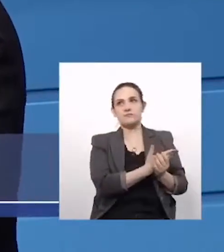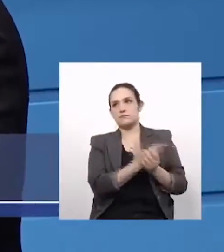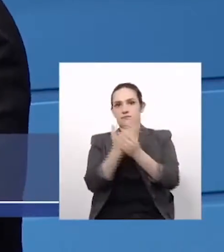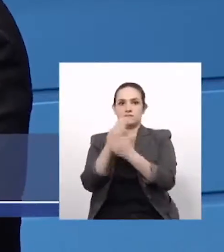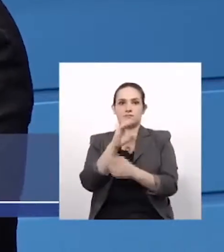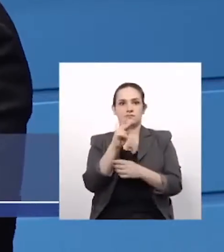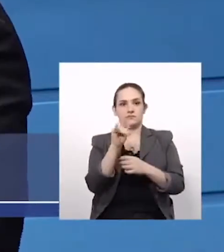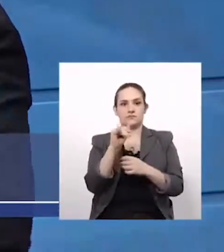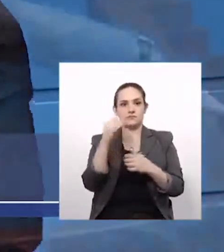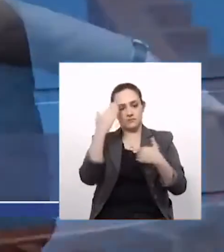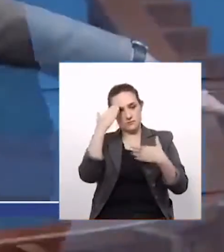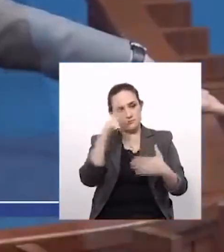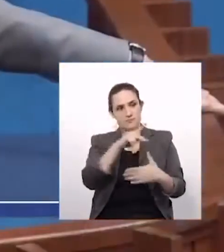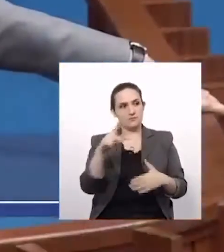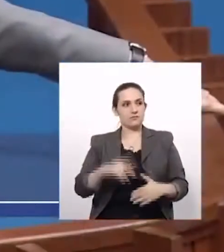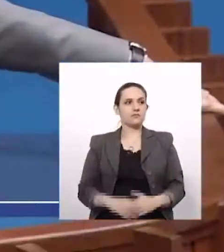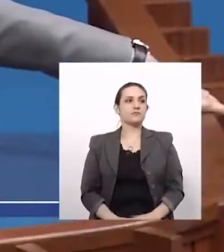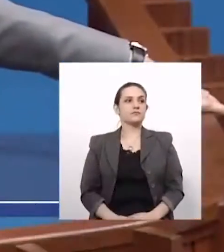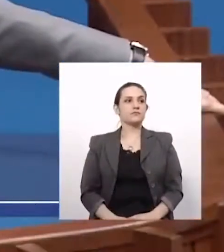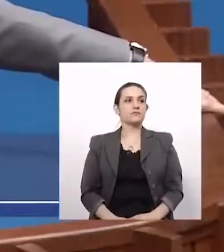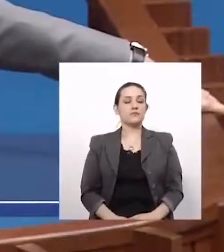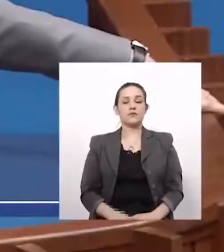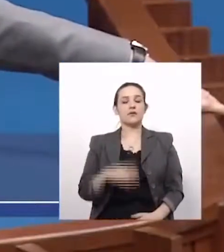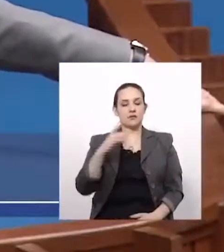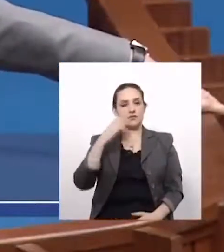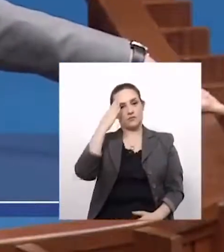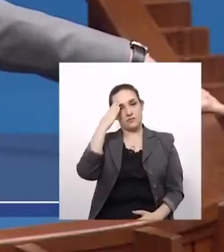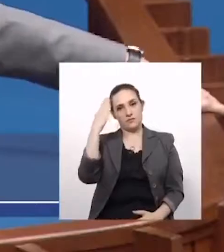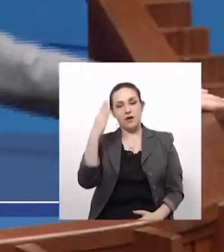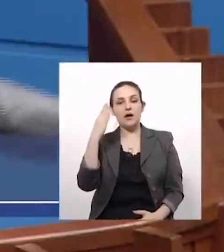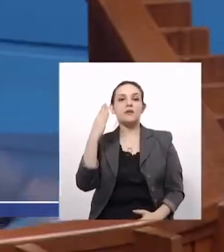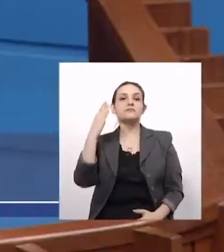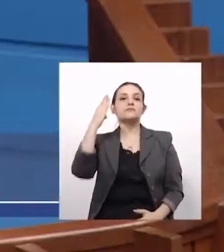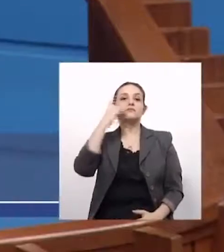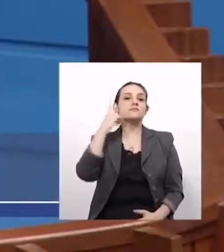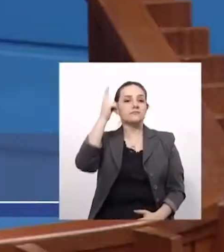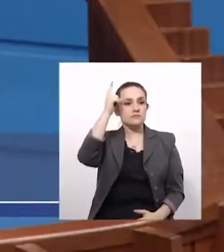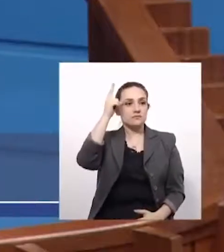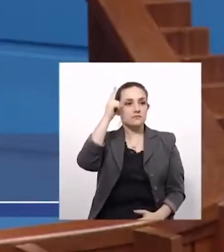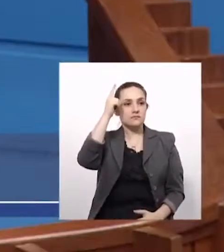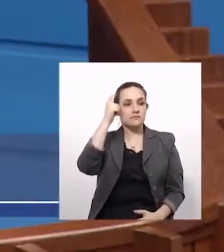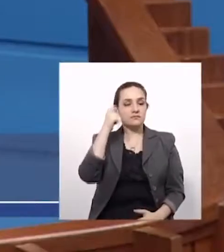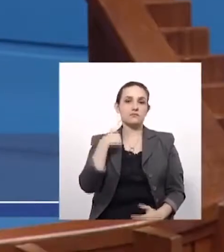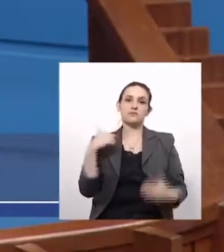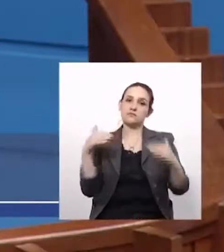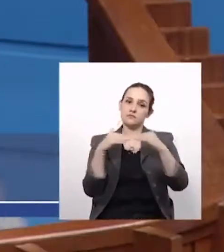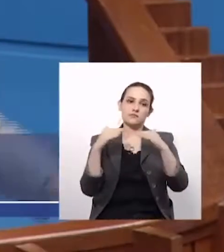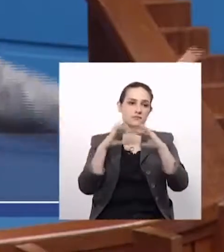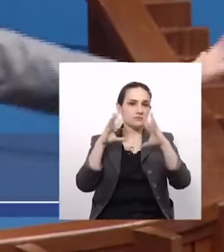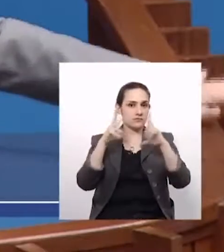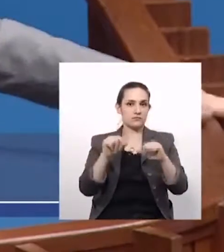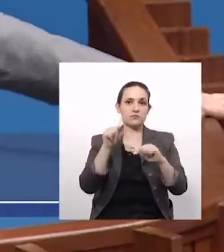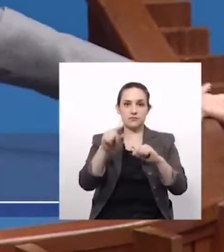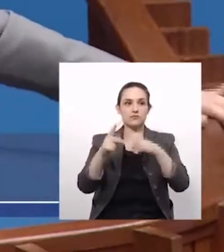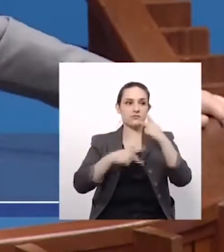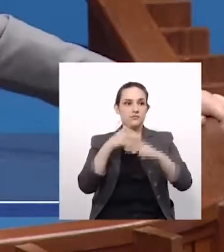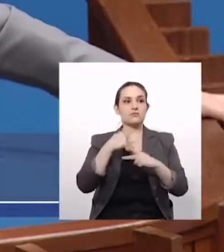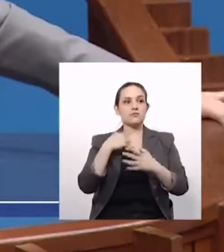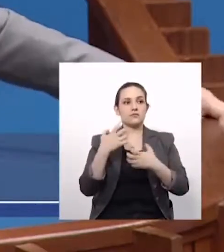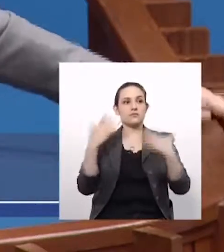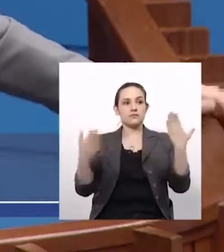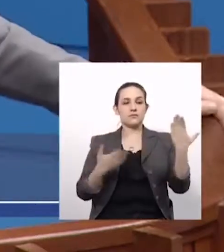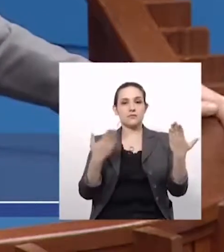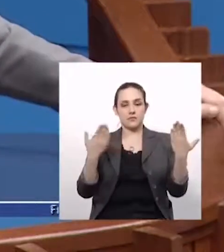essa CPI. Muito obrigado pela parte. Deputado Lídio Lopes, agradeço a parte de Vossa Excelência, incorporo na íntegra, e era exatamente